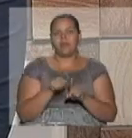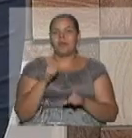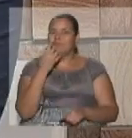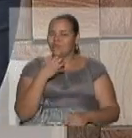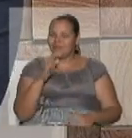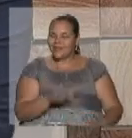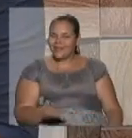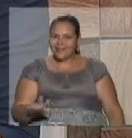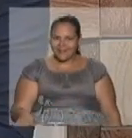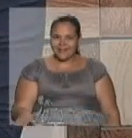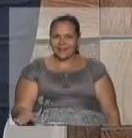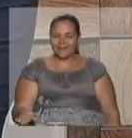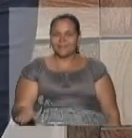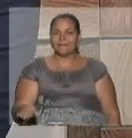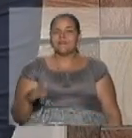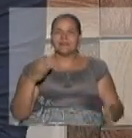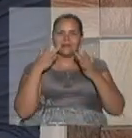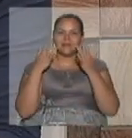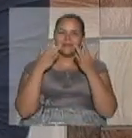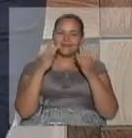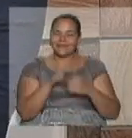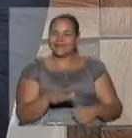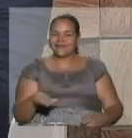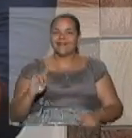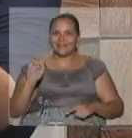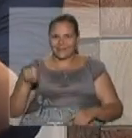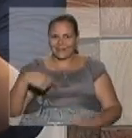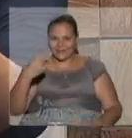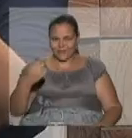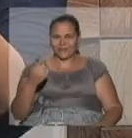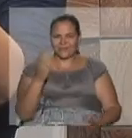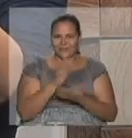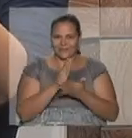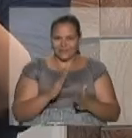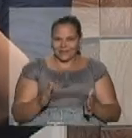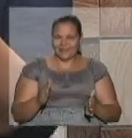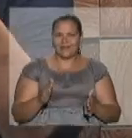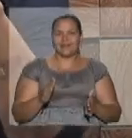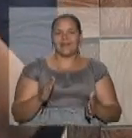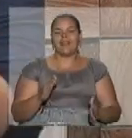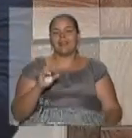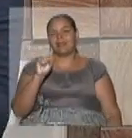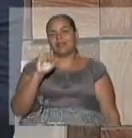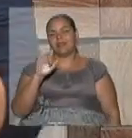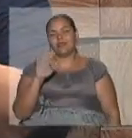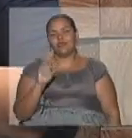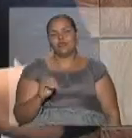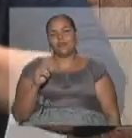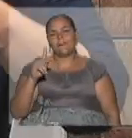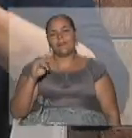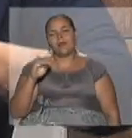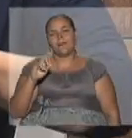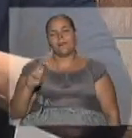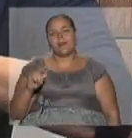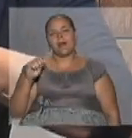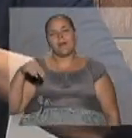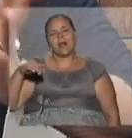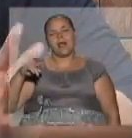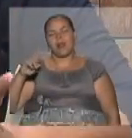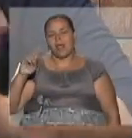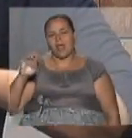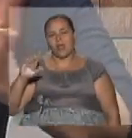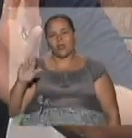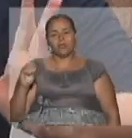criança. Para teatro infantil, que depois acabou no sítio do Pica-Pau Amarelo, sem